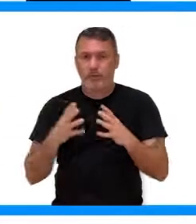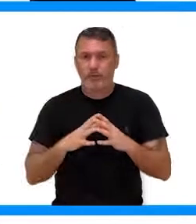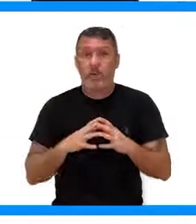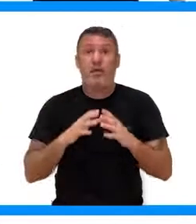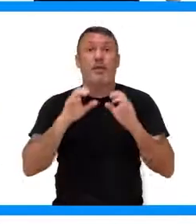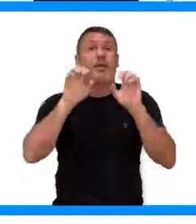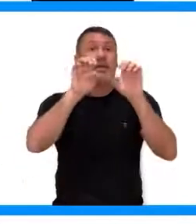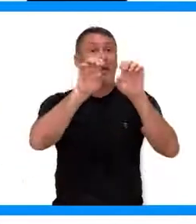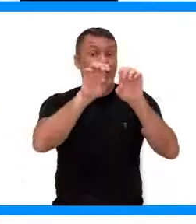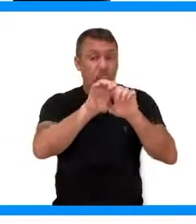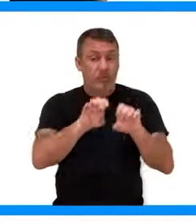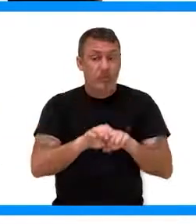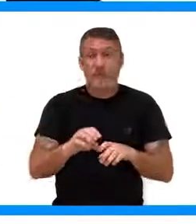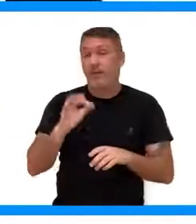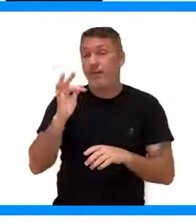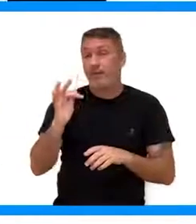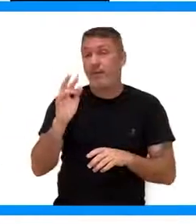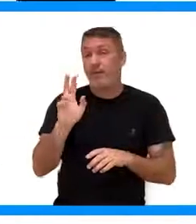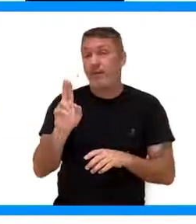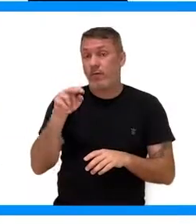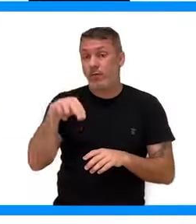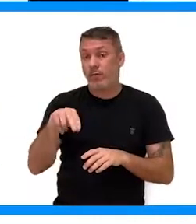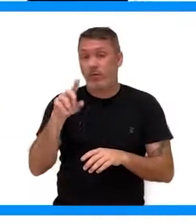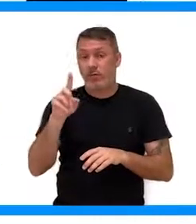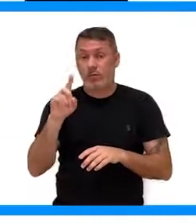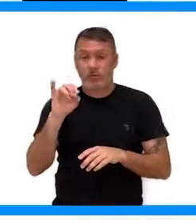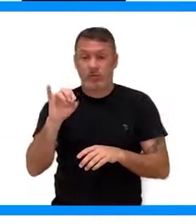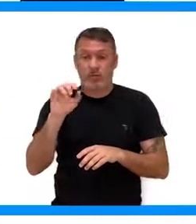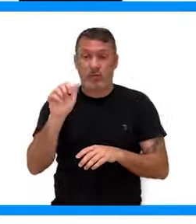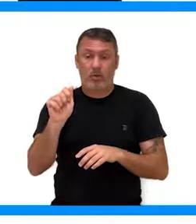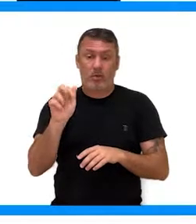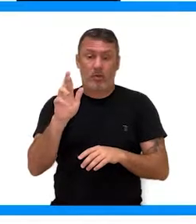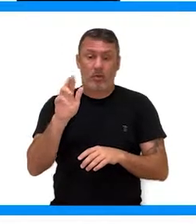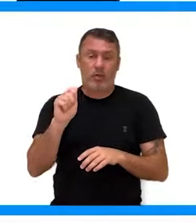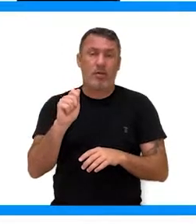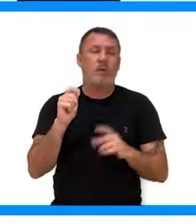a estrutura fundiária, é uma referência à